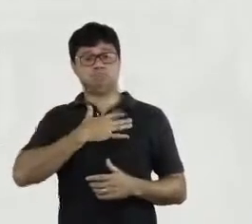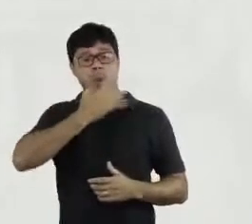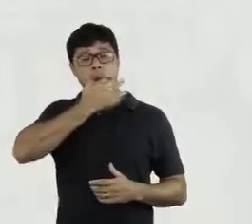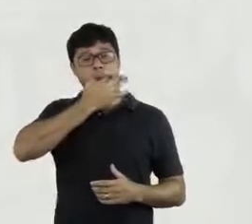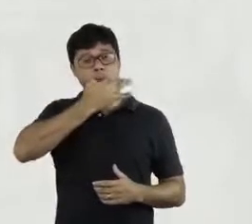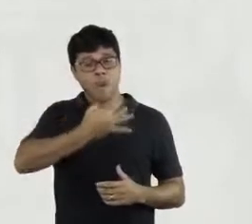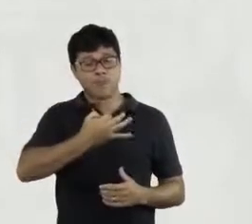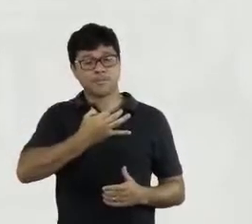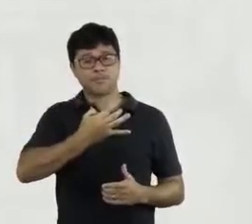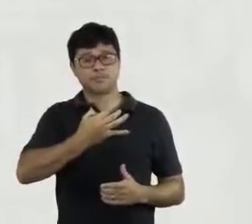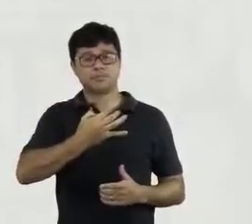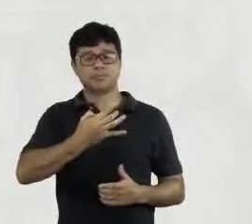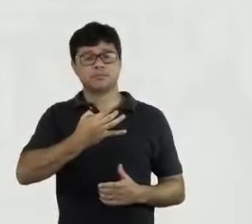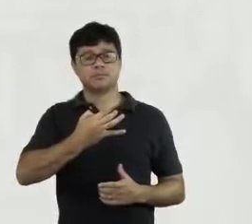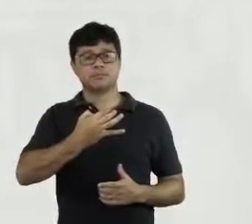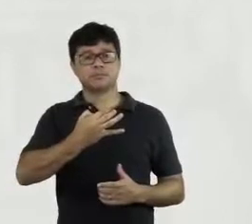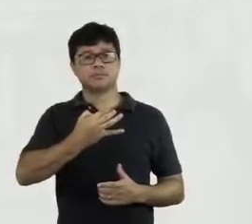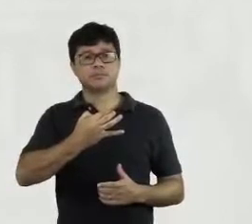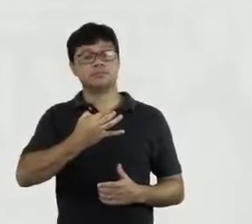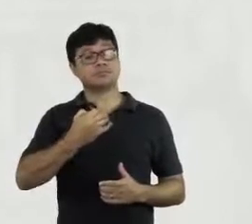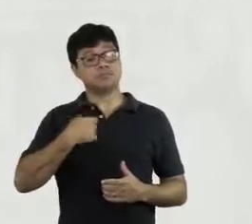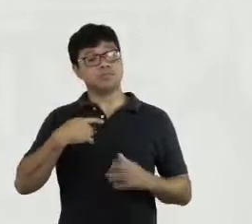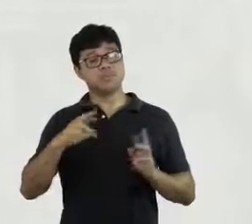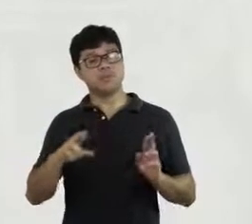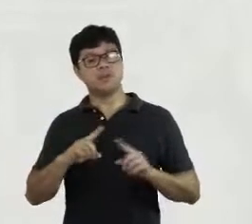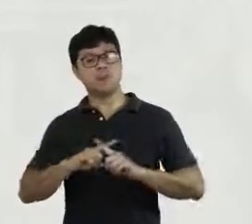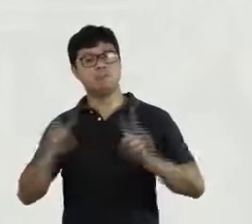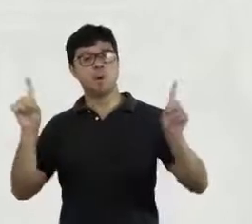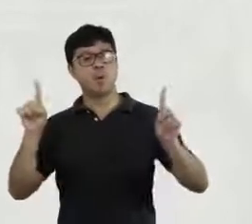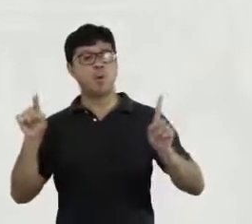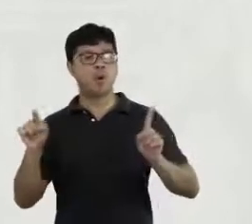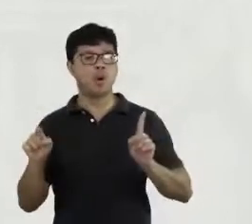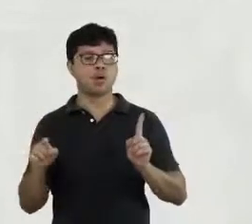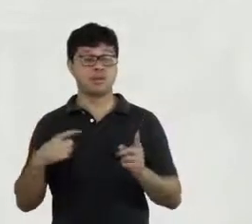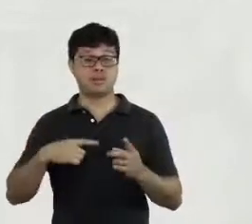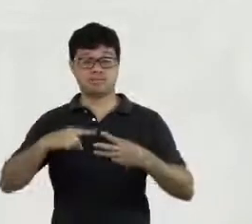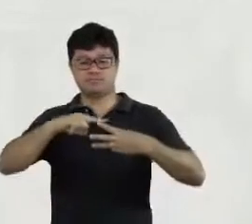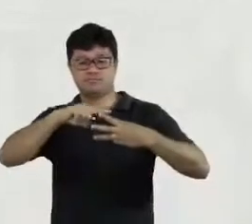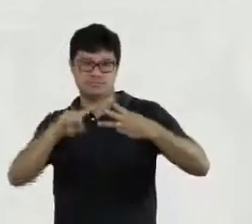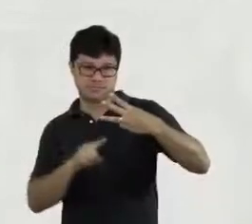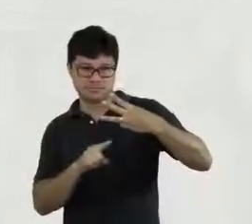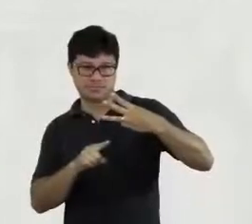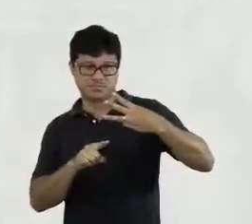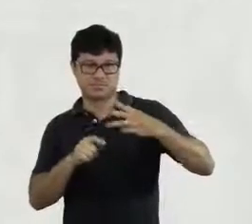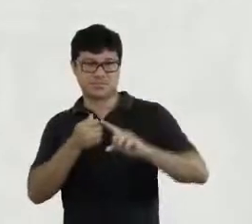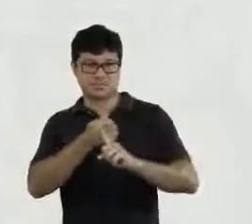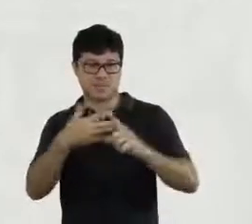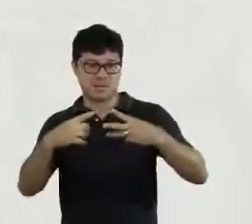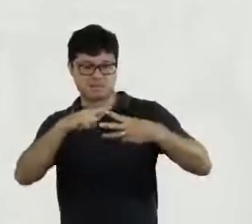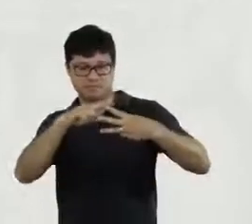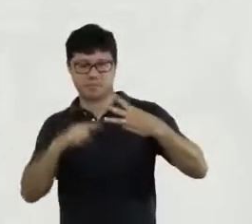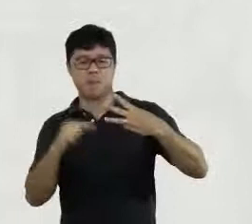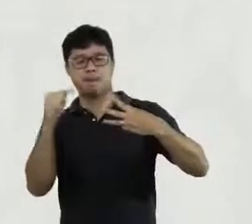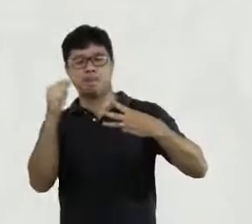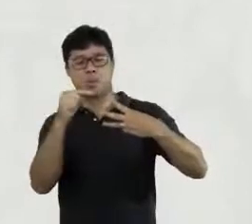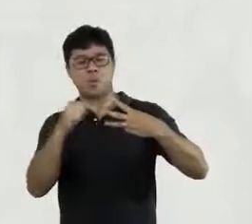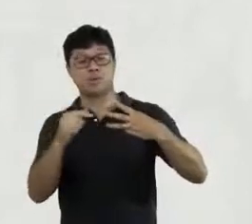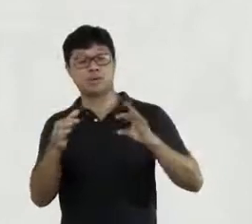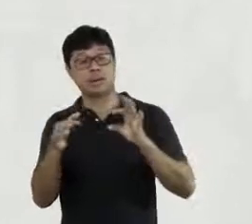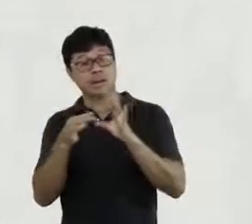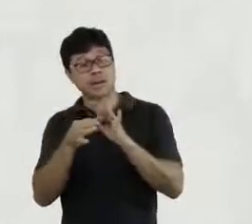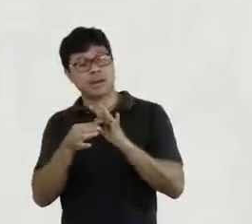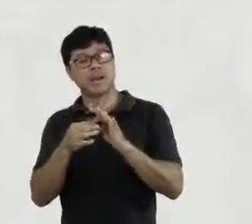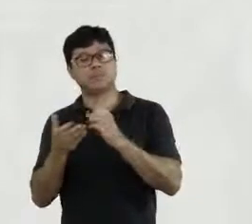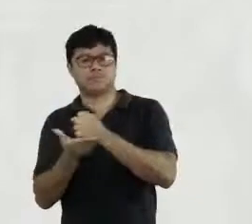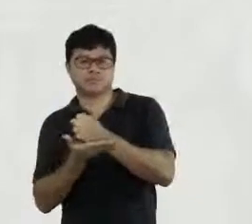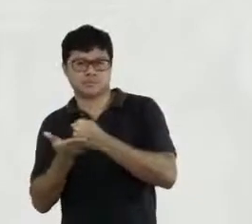o que as diferem são três aspectos que estão ligados, os seus fundamentos